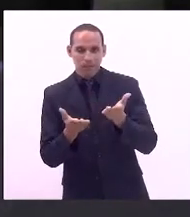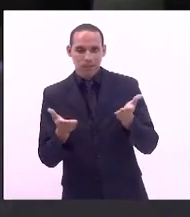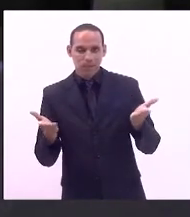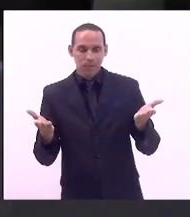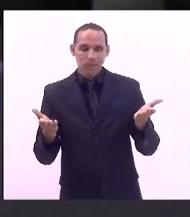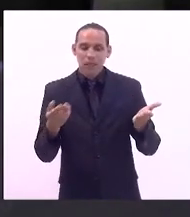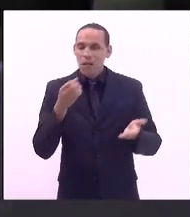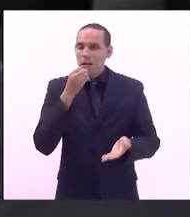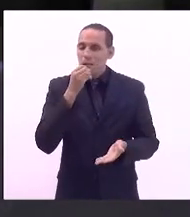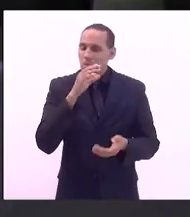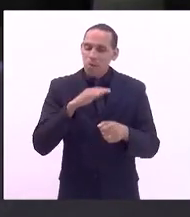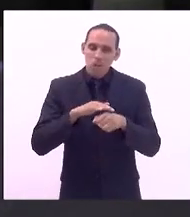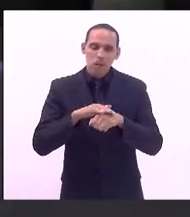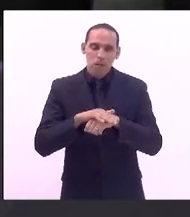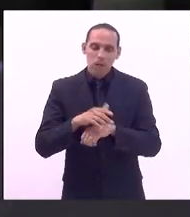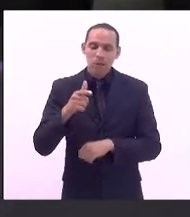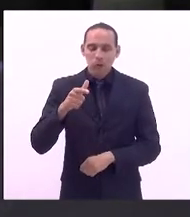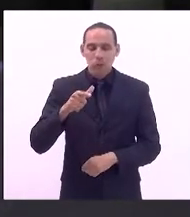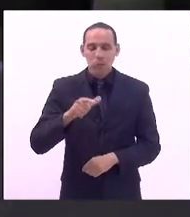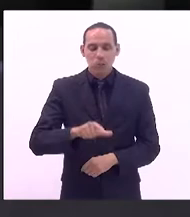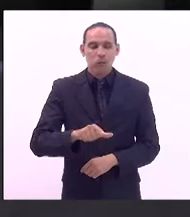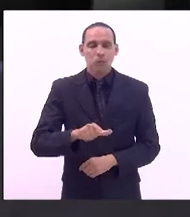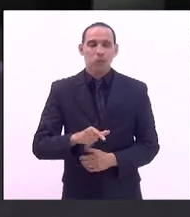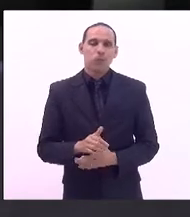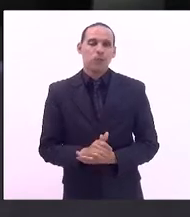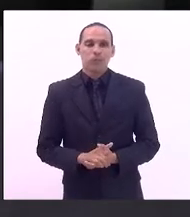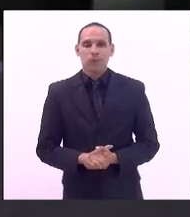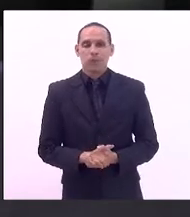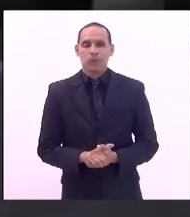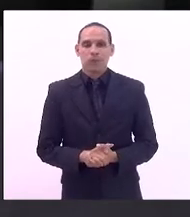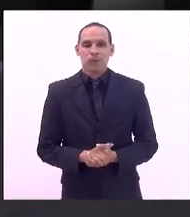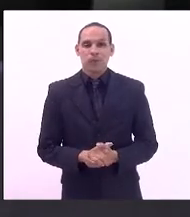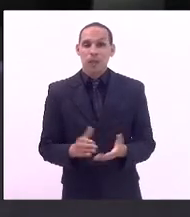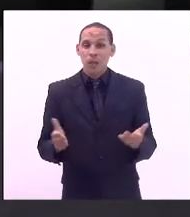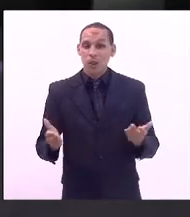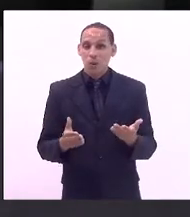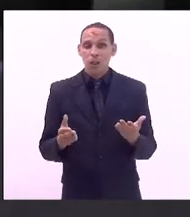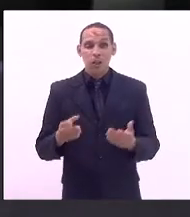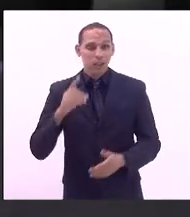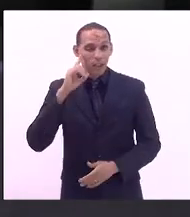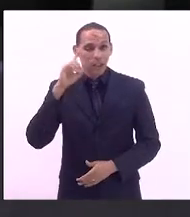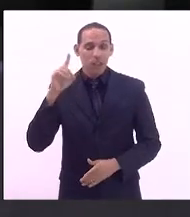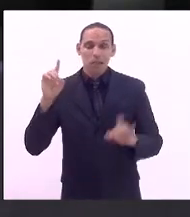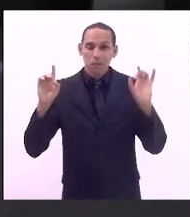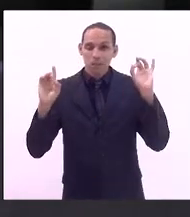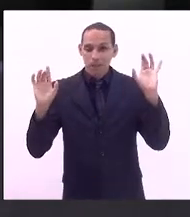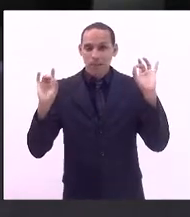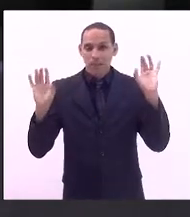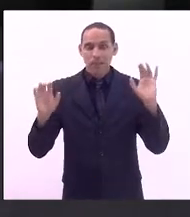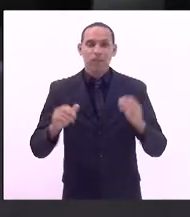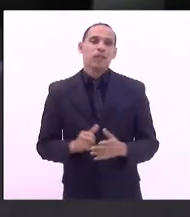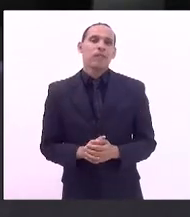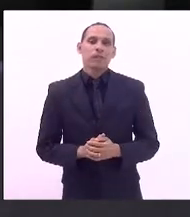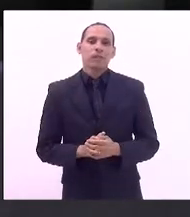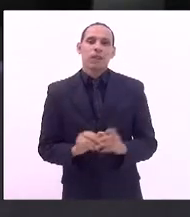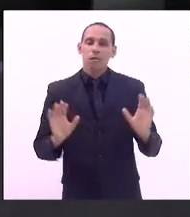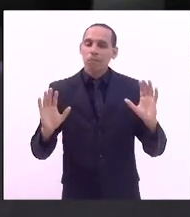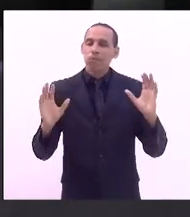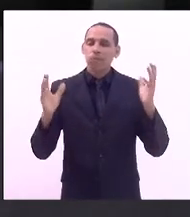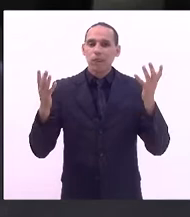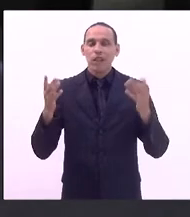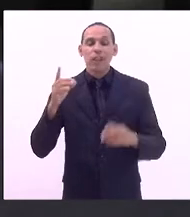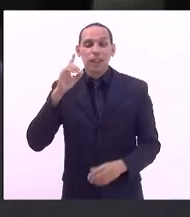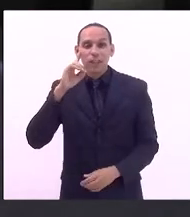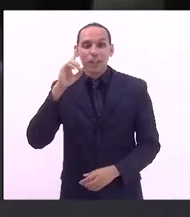Oi boa noite mais uma vez uma boa noite hoje é uma data muito especial hoje comemoramos